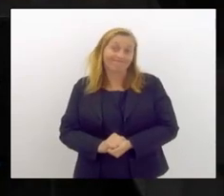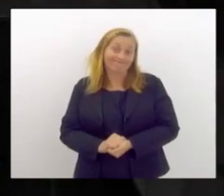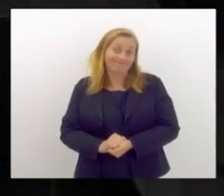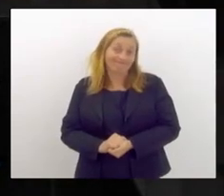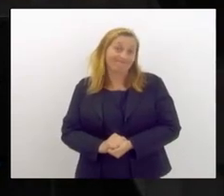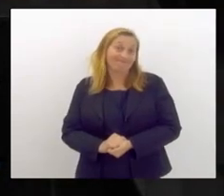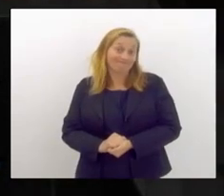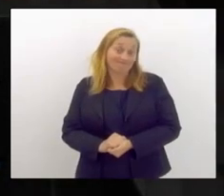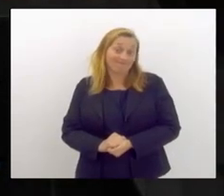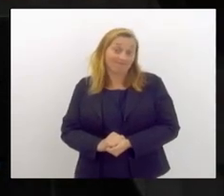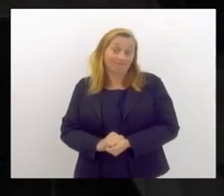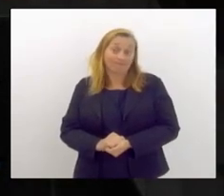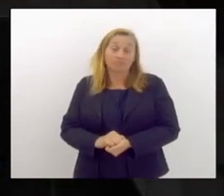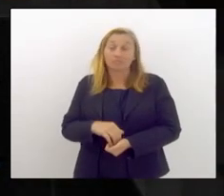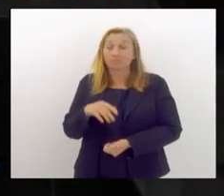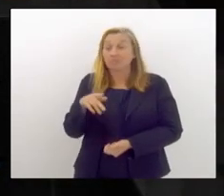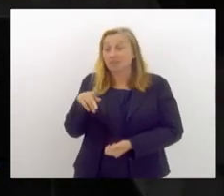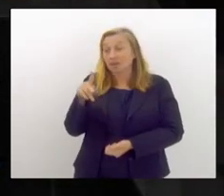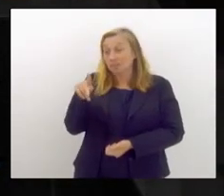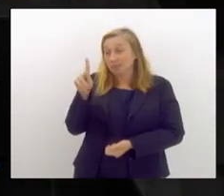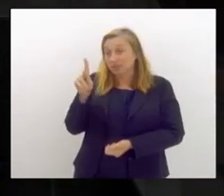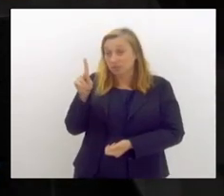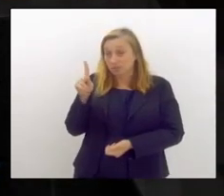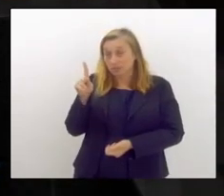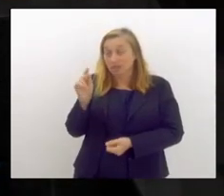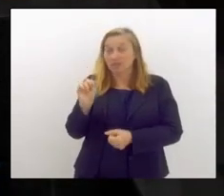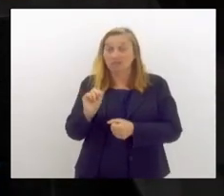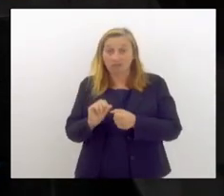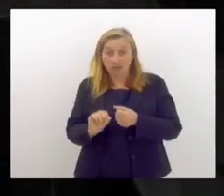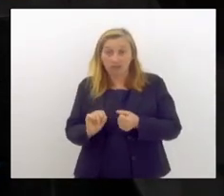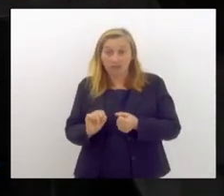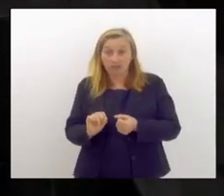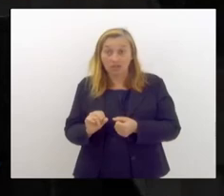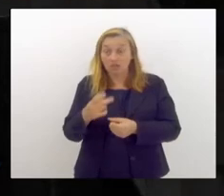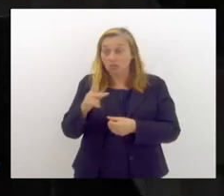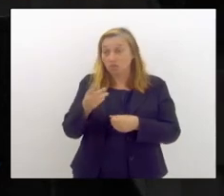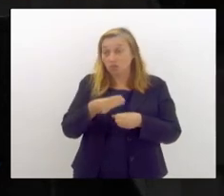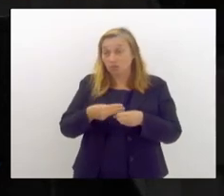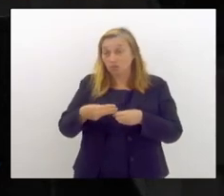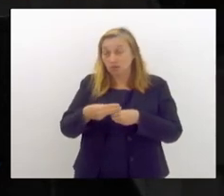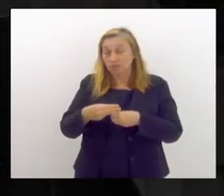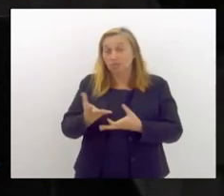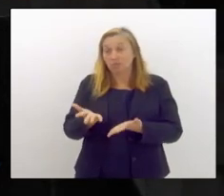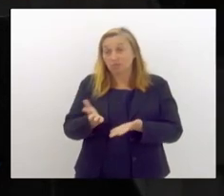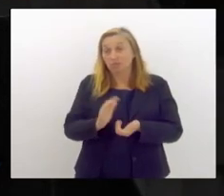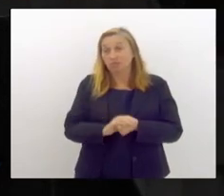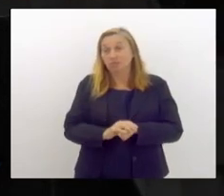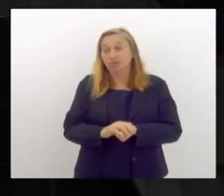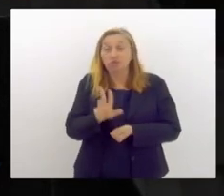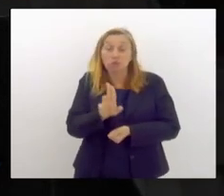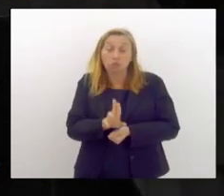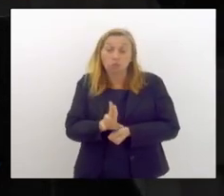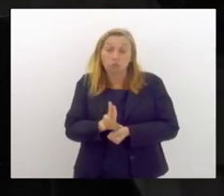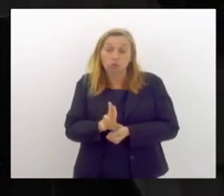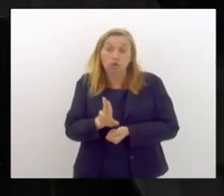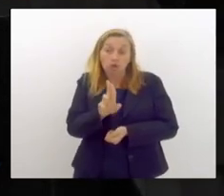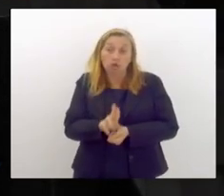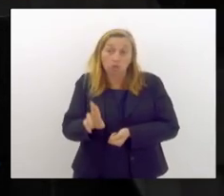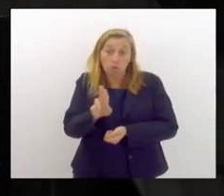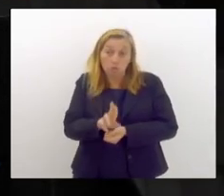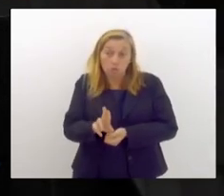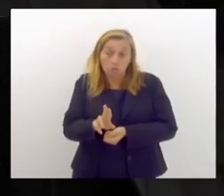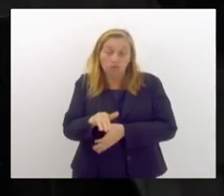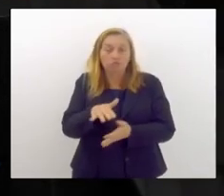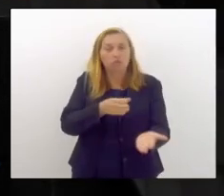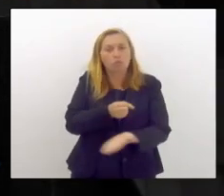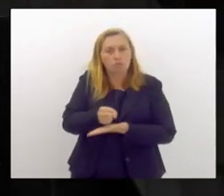Pergunto o que a Petrobras faz nos seus municípios que, que ela utiliza como